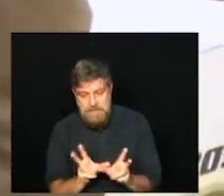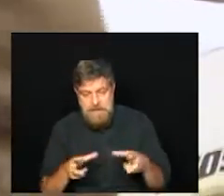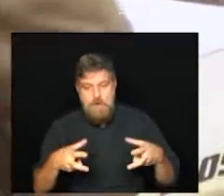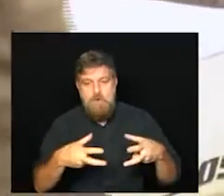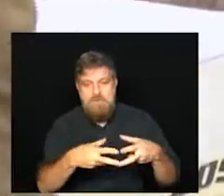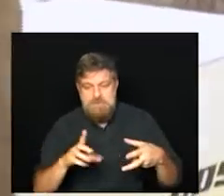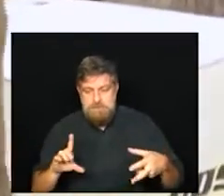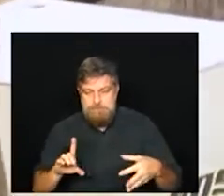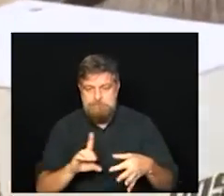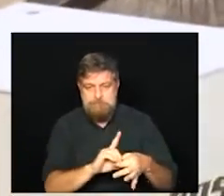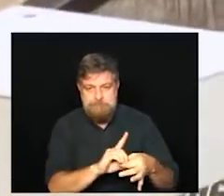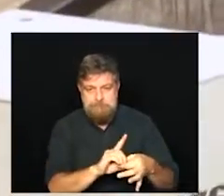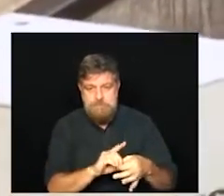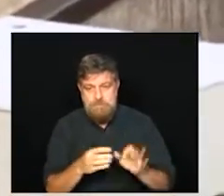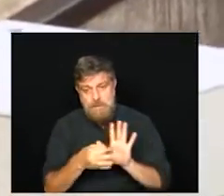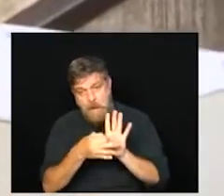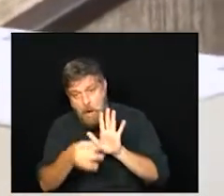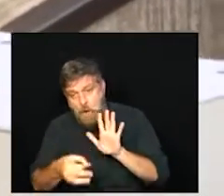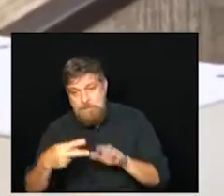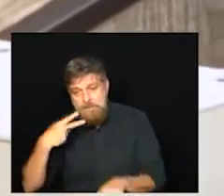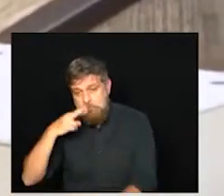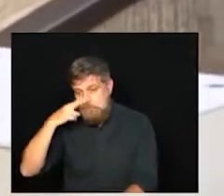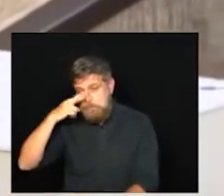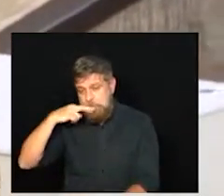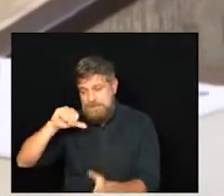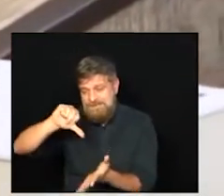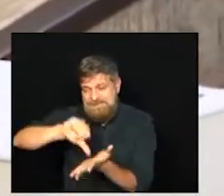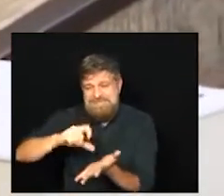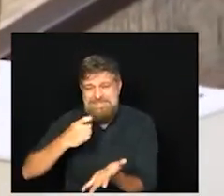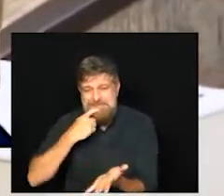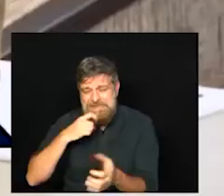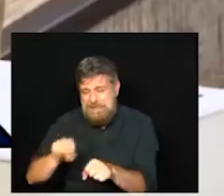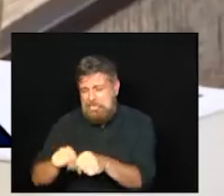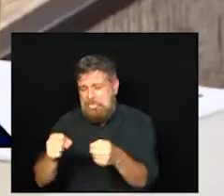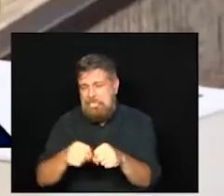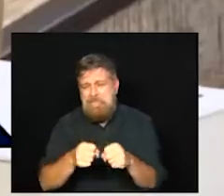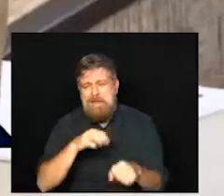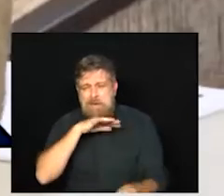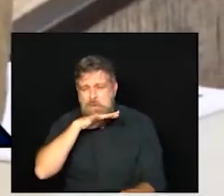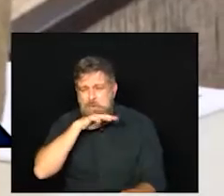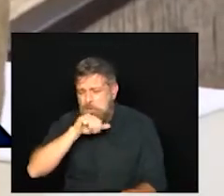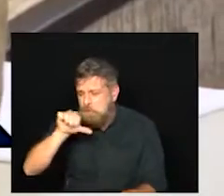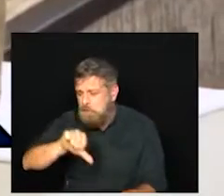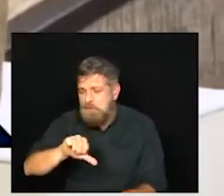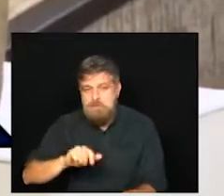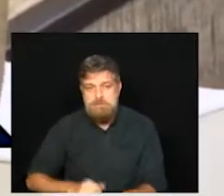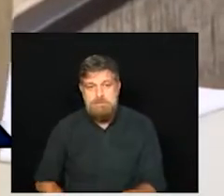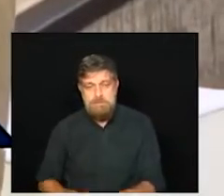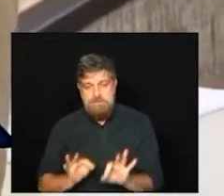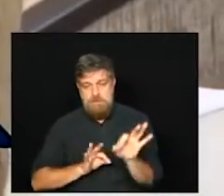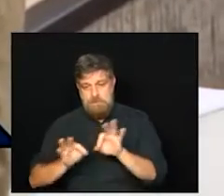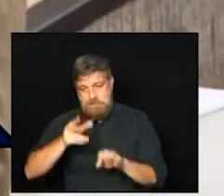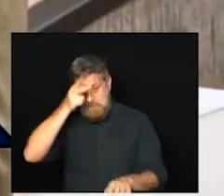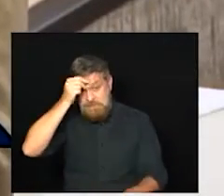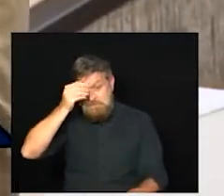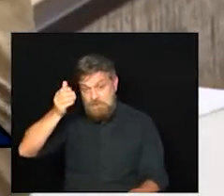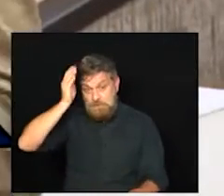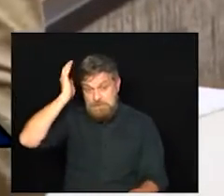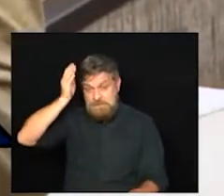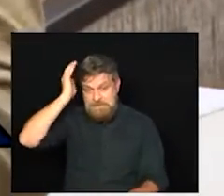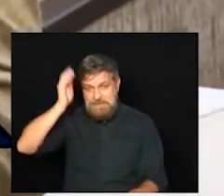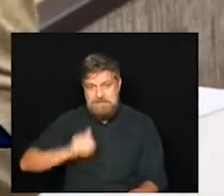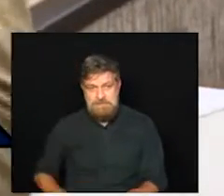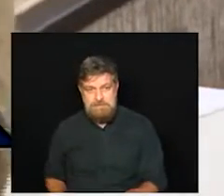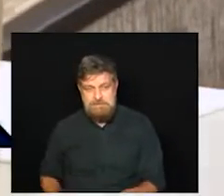comissão. Para Salvetti, o centro de Campinas está degradado. Com o projeto do prefeito Dário, da área